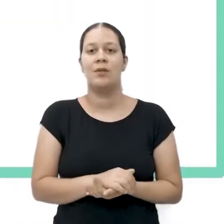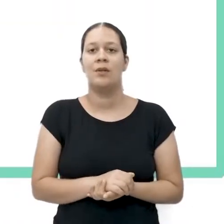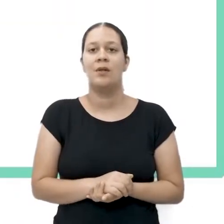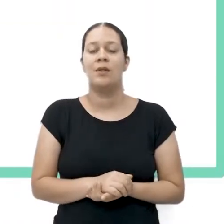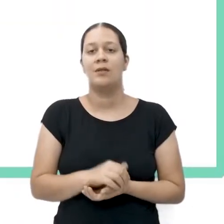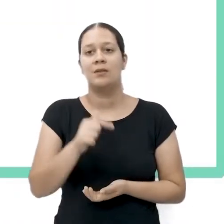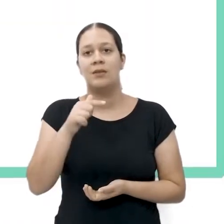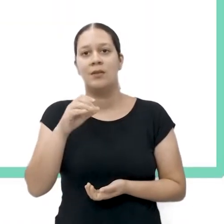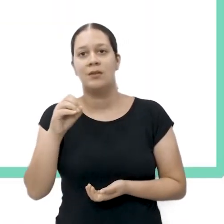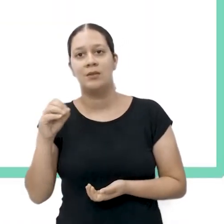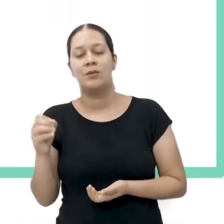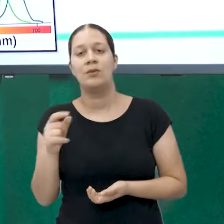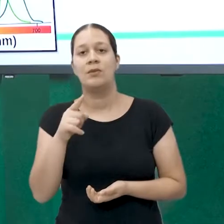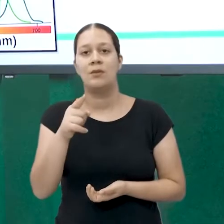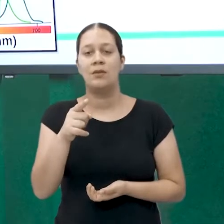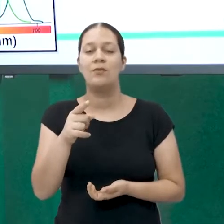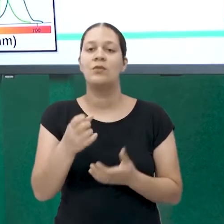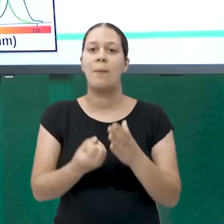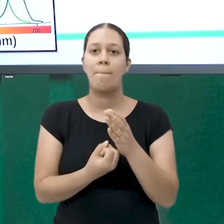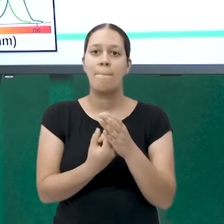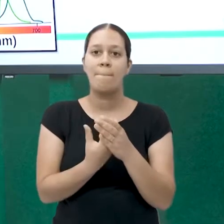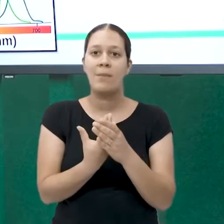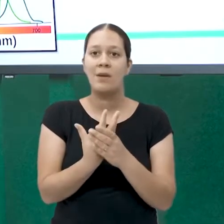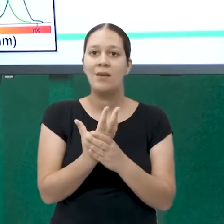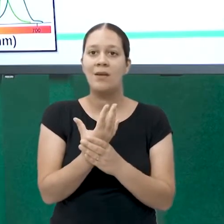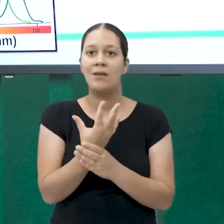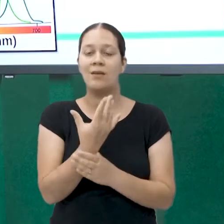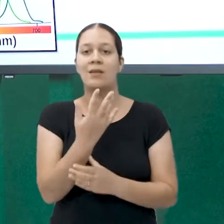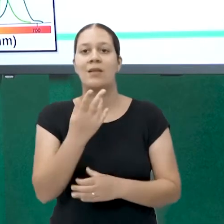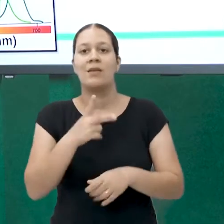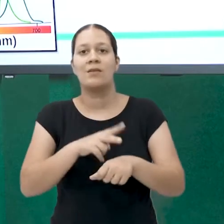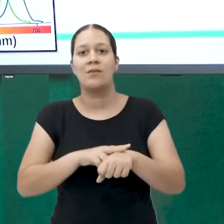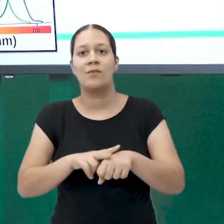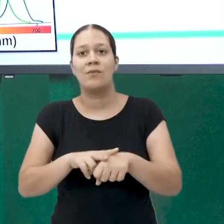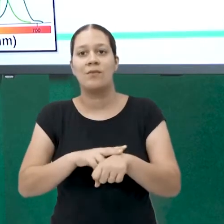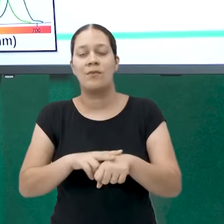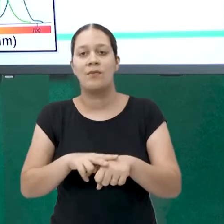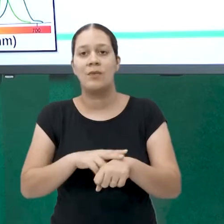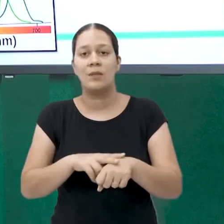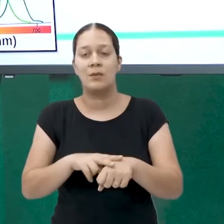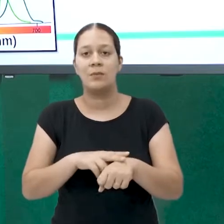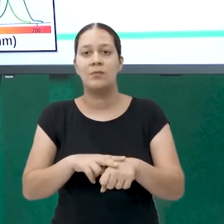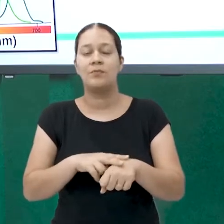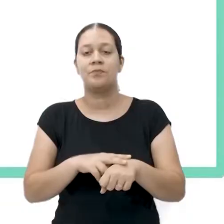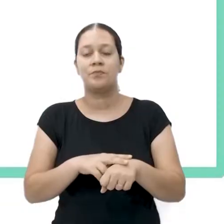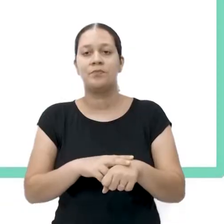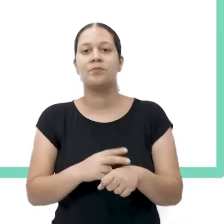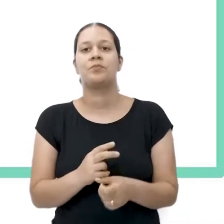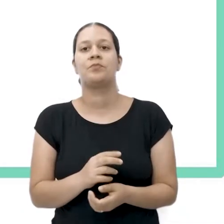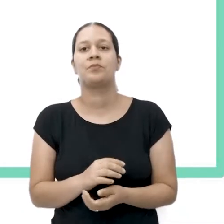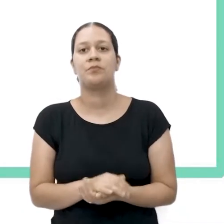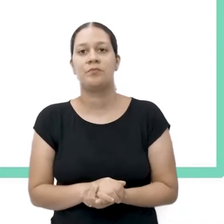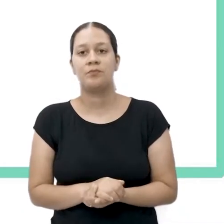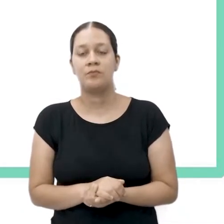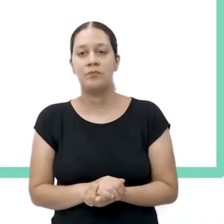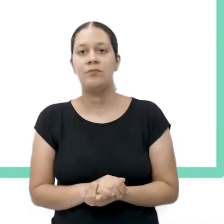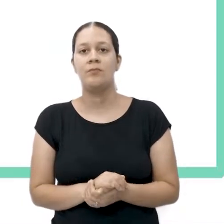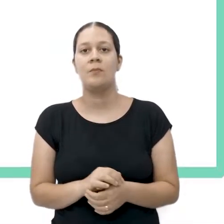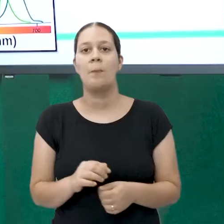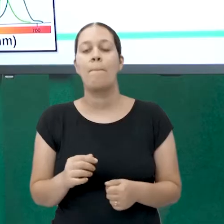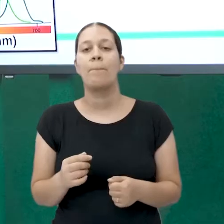680, 700. Tá? Isso aqui, para a planta que você está vendo, essa planta verdinha aí, isso aqui é